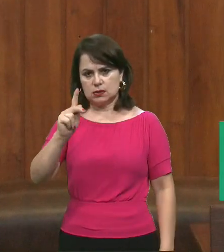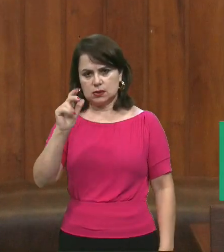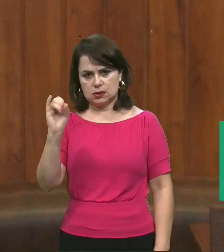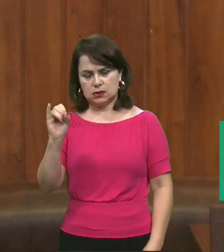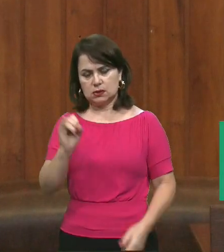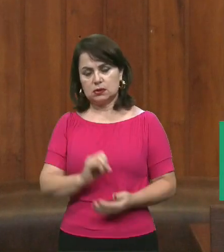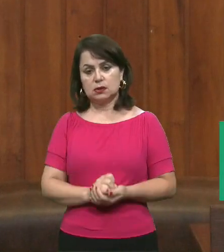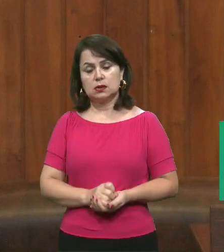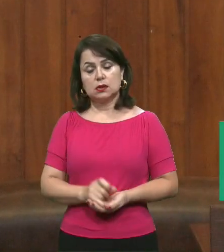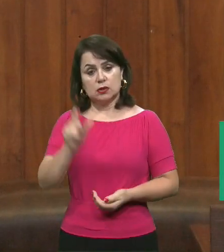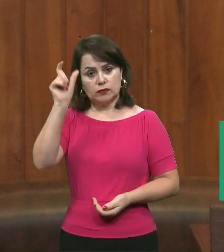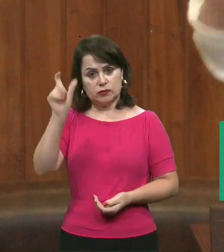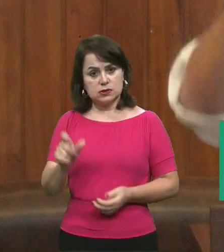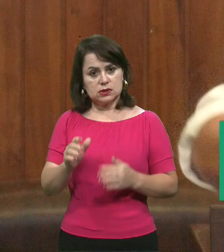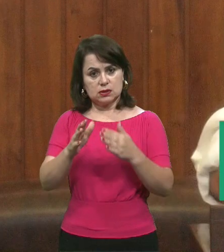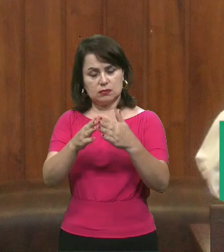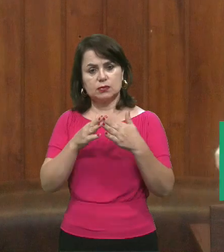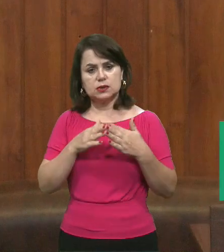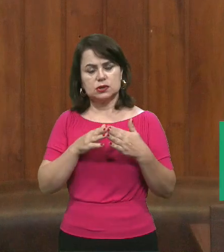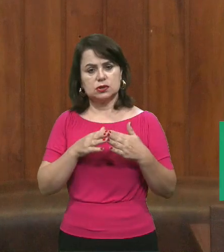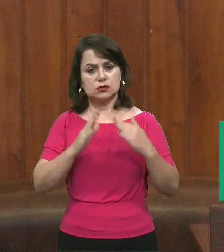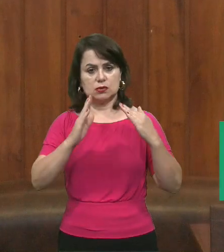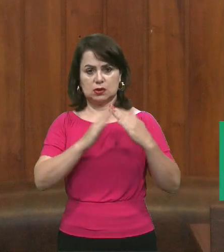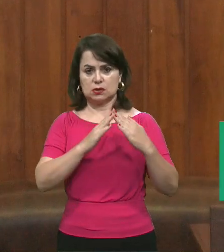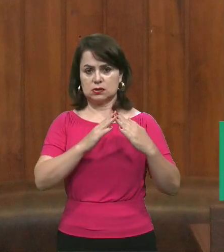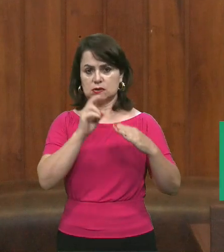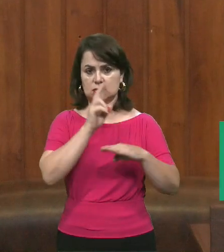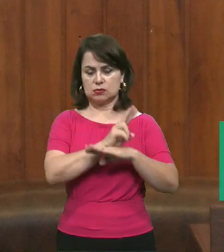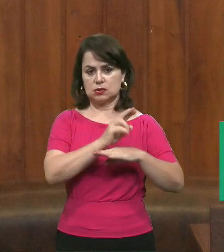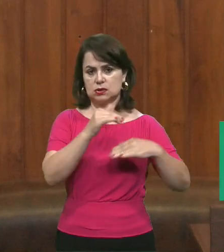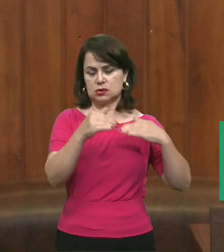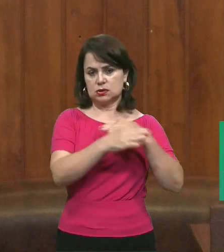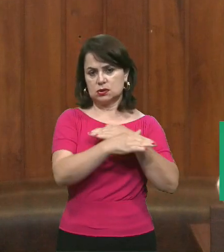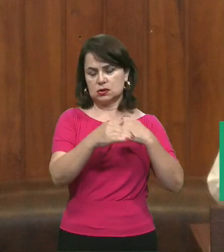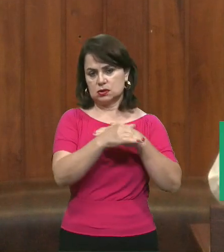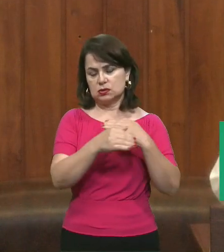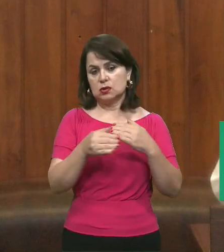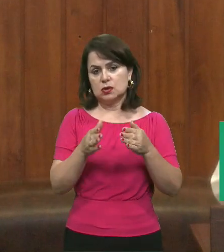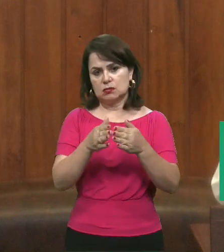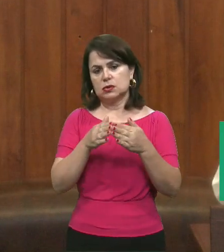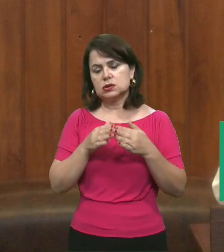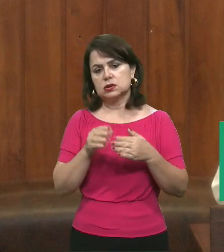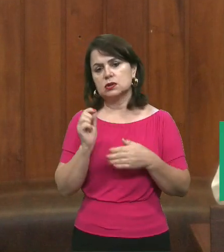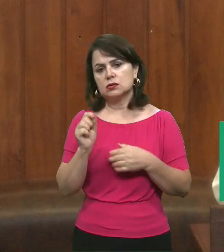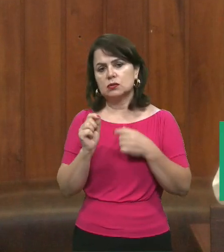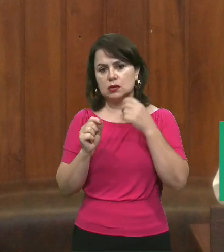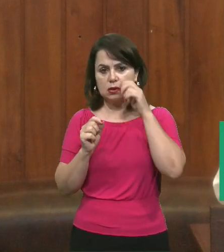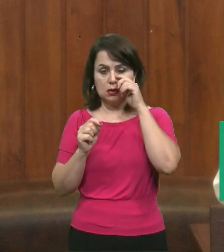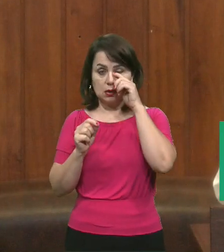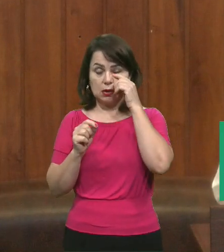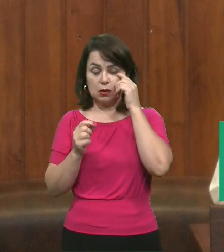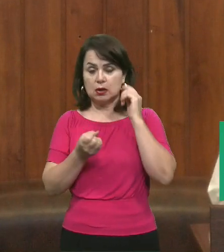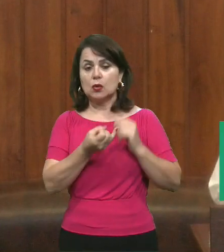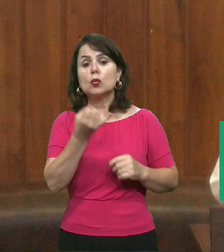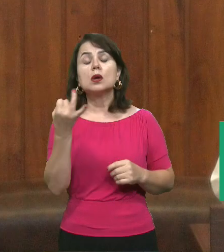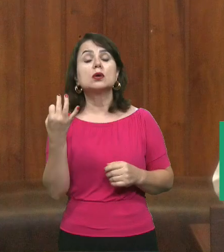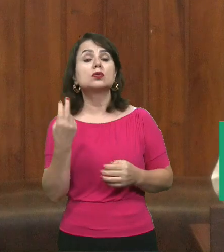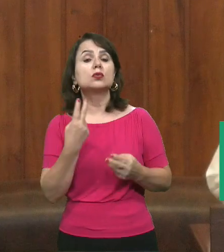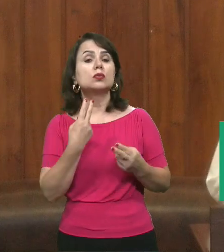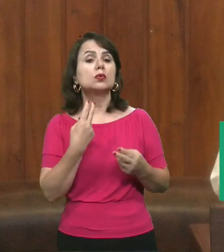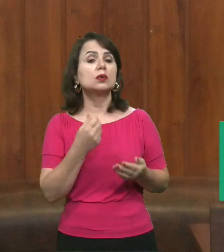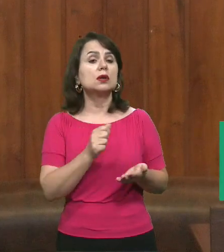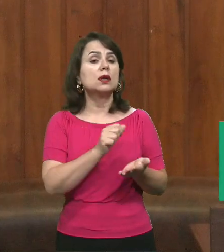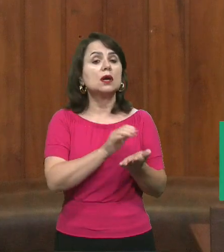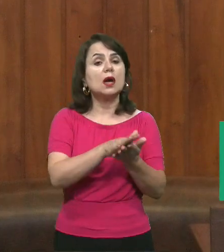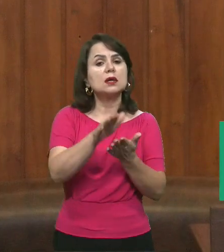um requerimento direto para a Indurbe, para o Valdeci, pedindo uma série de coisas, quanto foi gasto, quanto foi arrecadado,